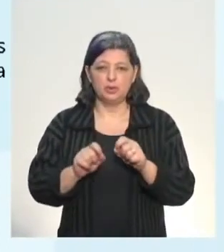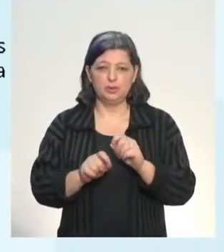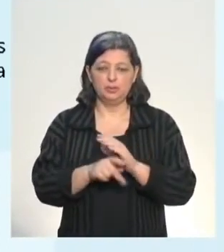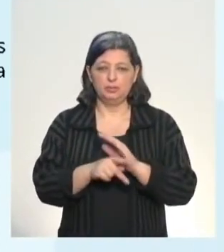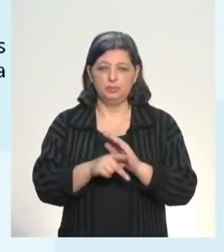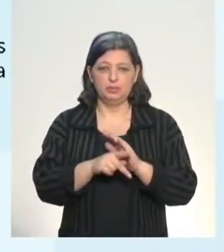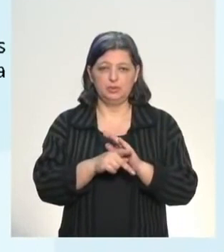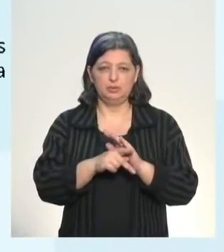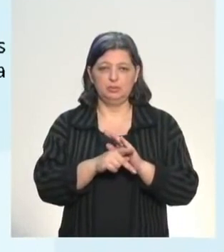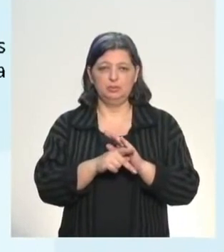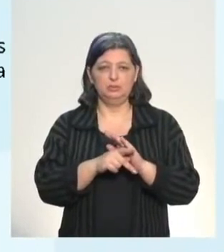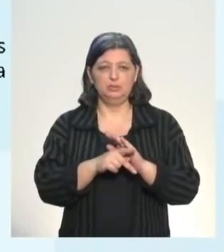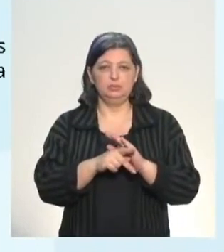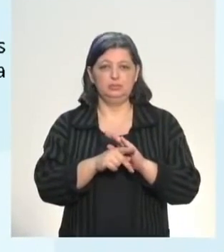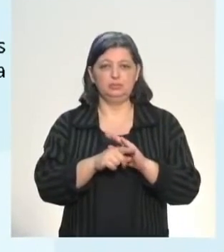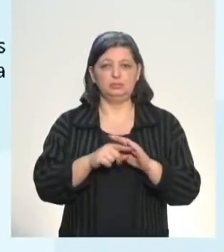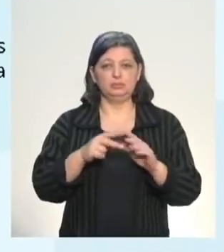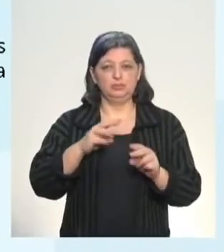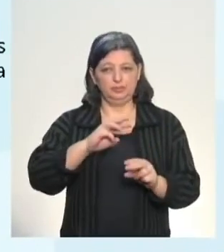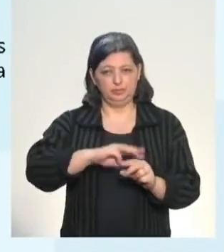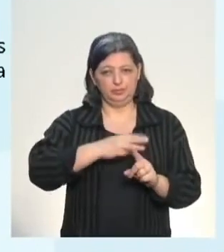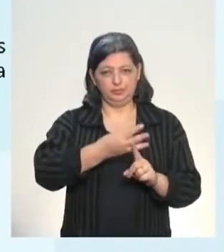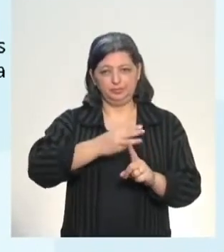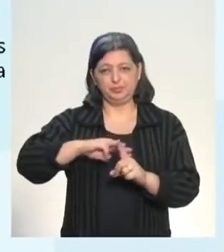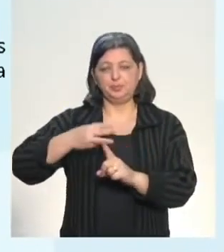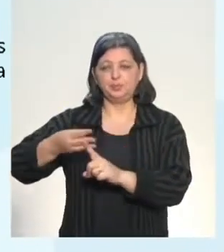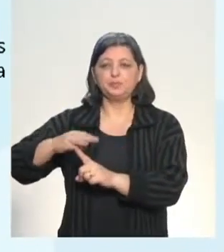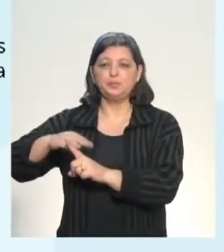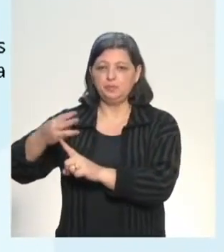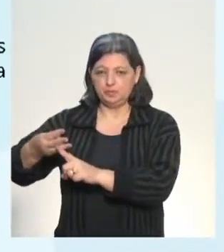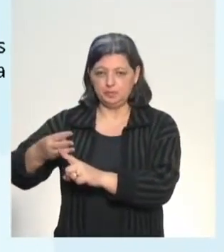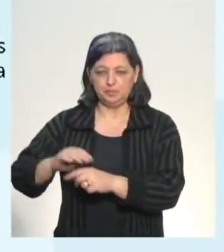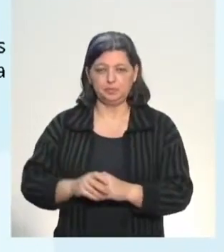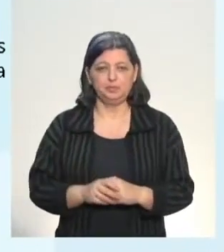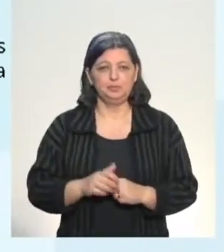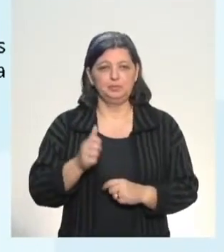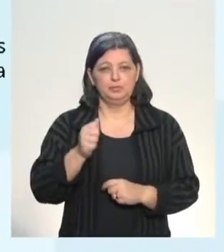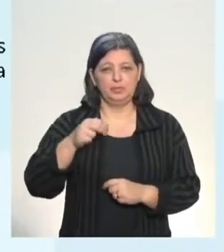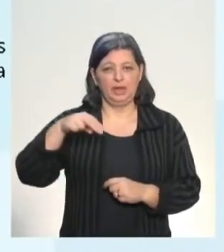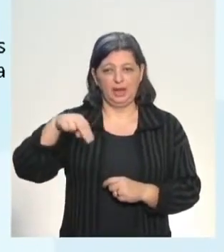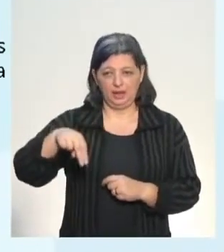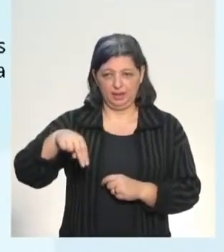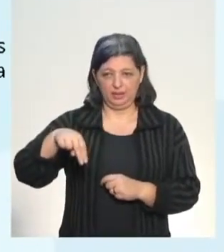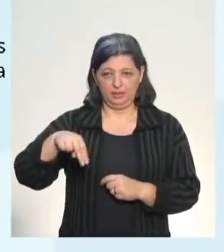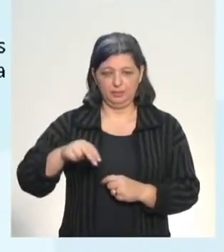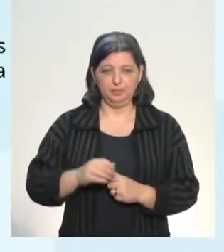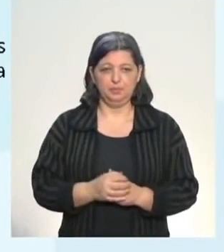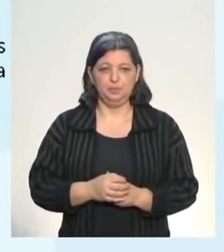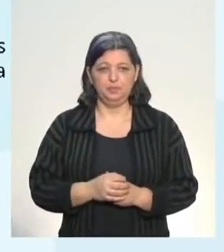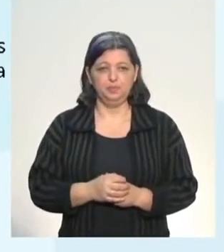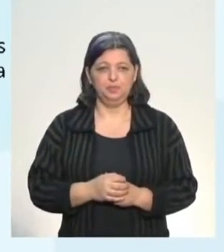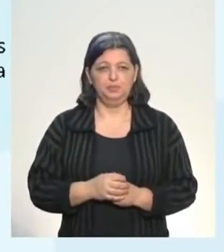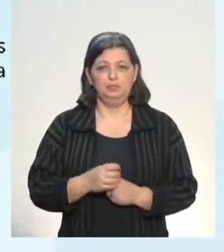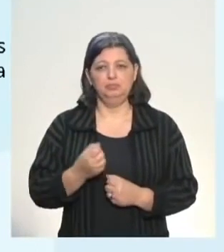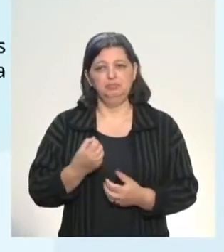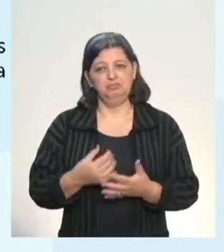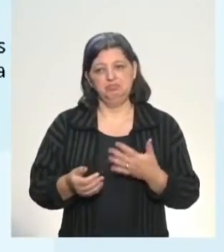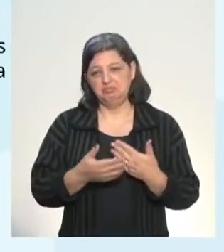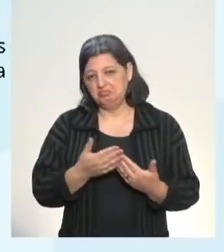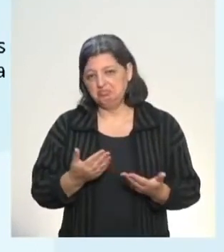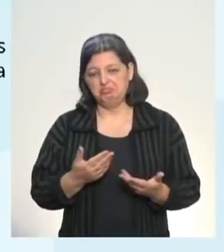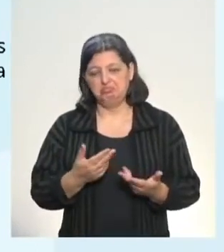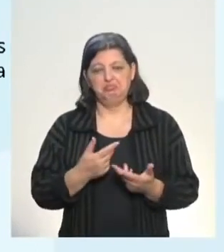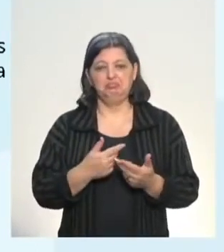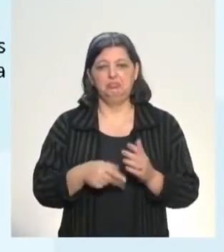pelos múltiplos de 3. Então, o que a gente tem aqui? Ó, o AN, genericamente, é o enésimo termo, ou qualquer termo